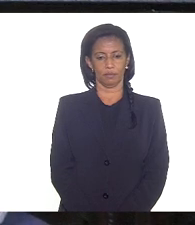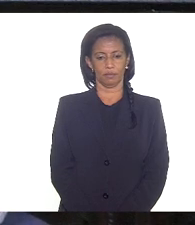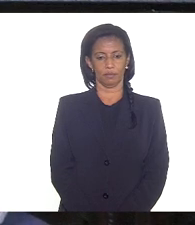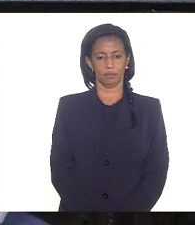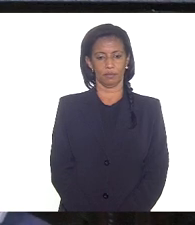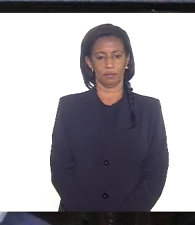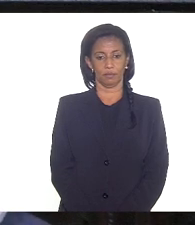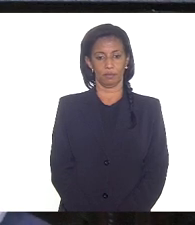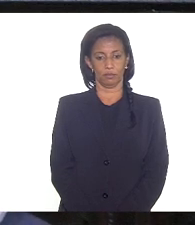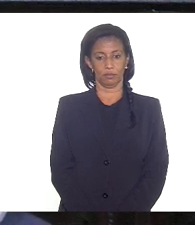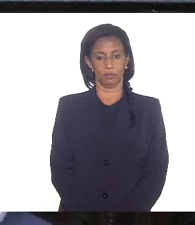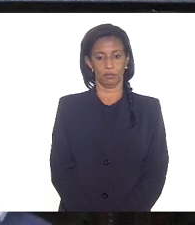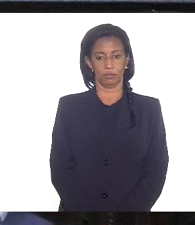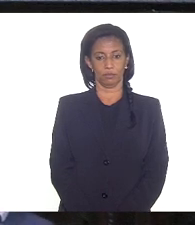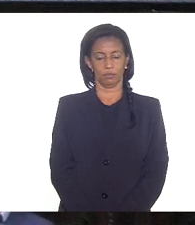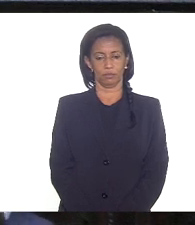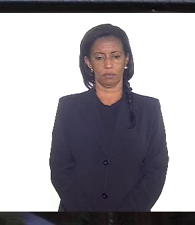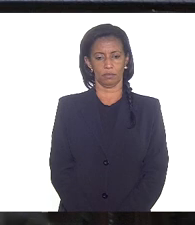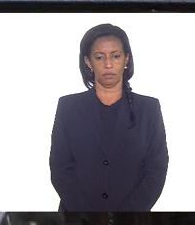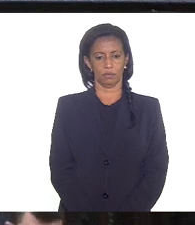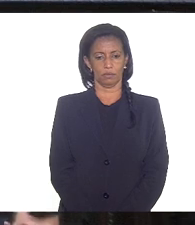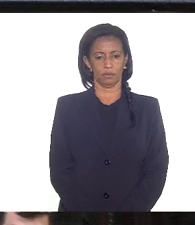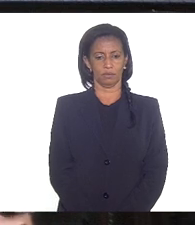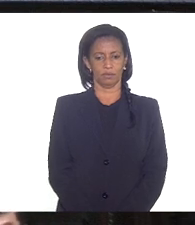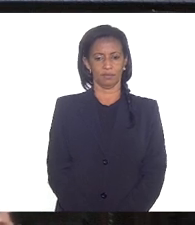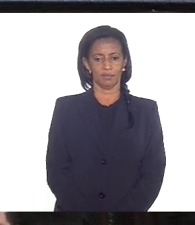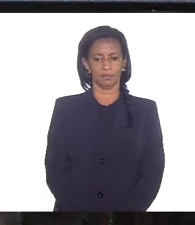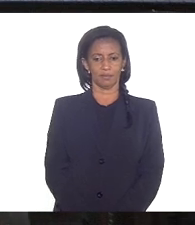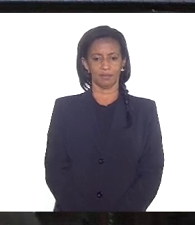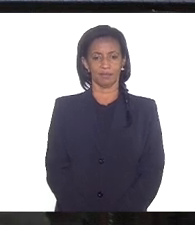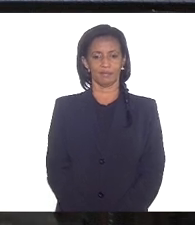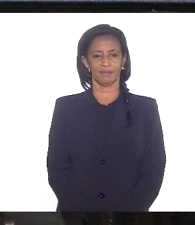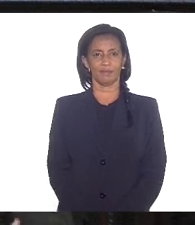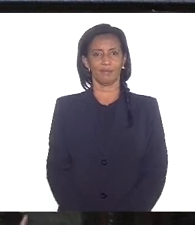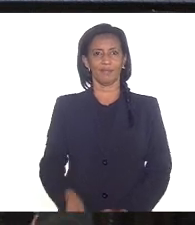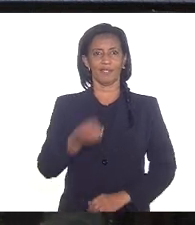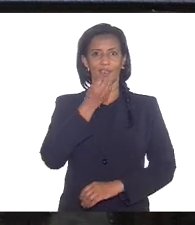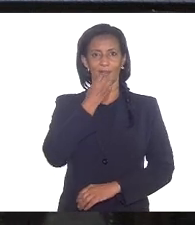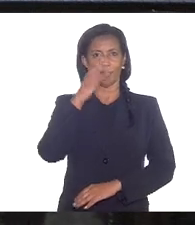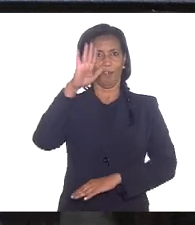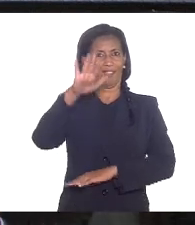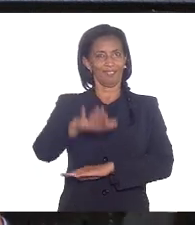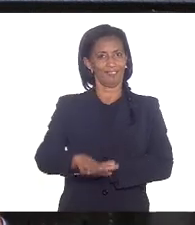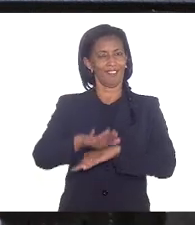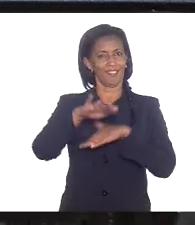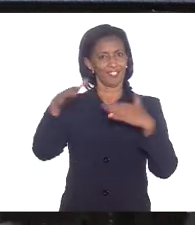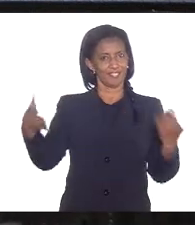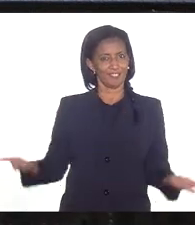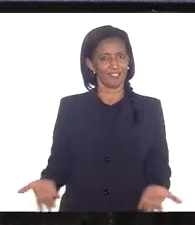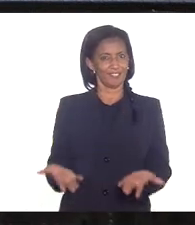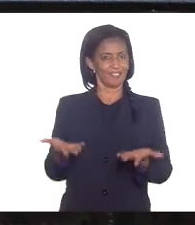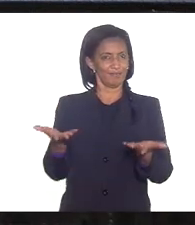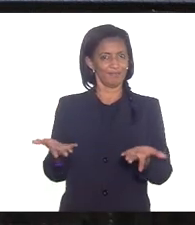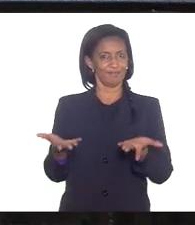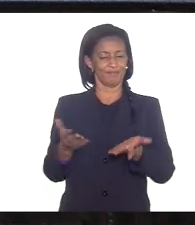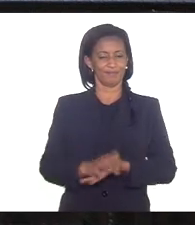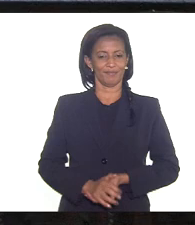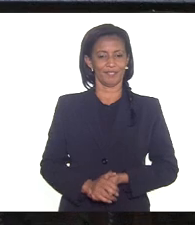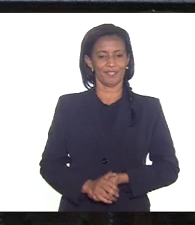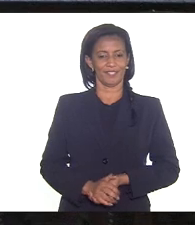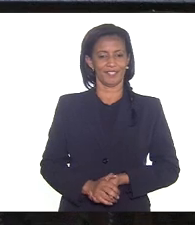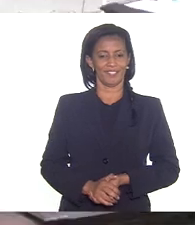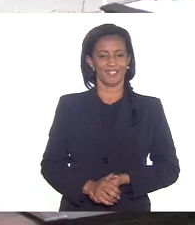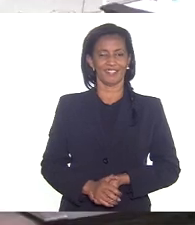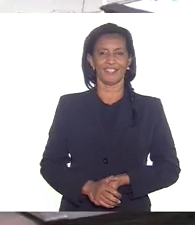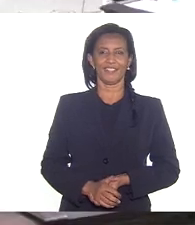é obrigado a Oi boa tarde a todas EA todos boa tarde